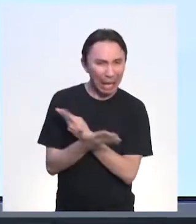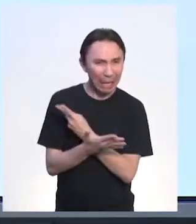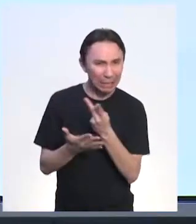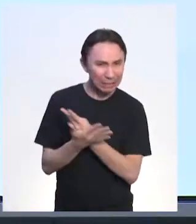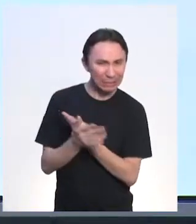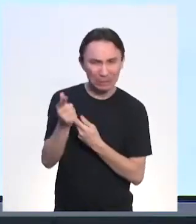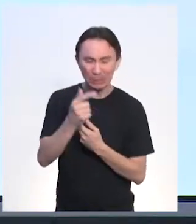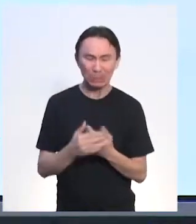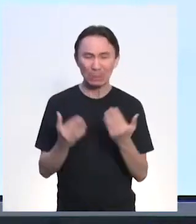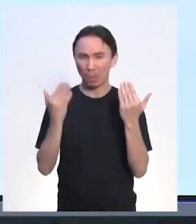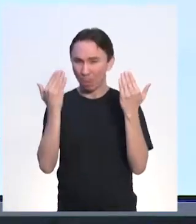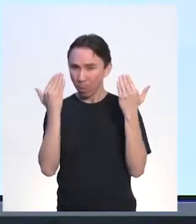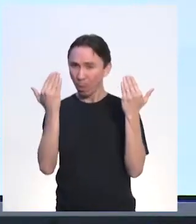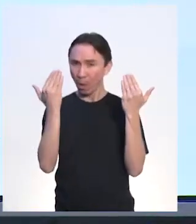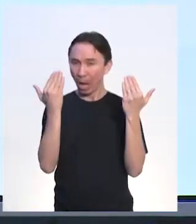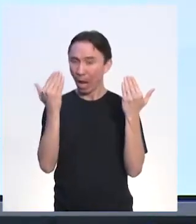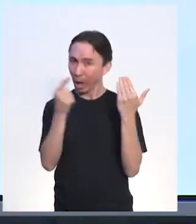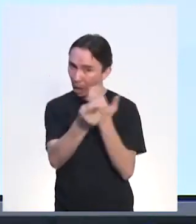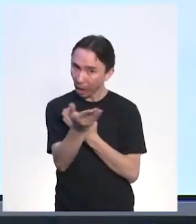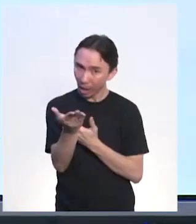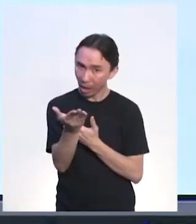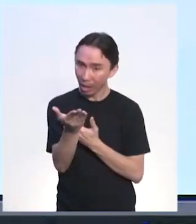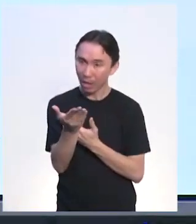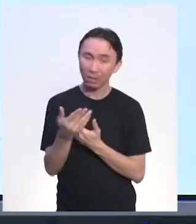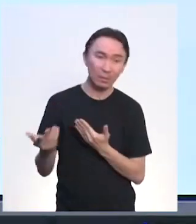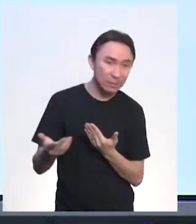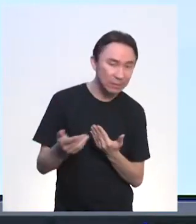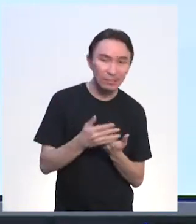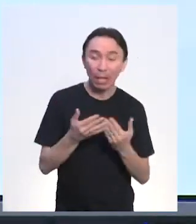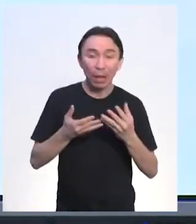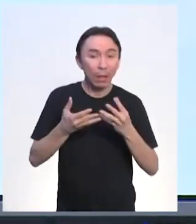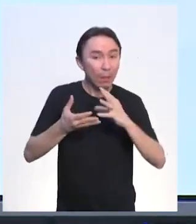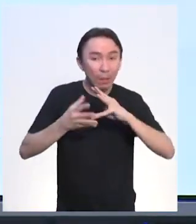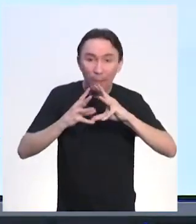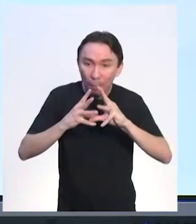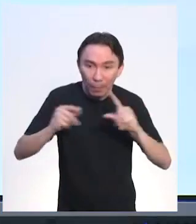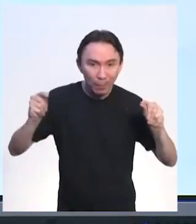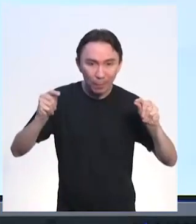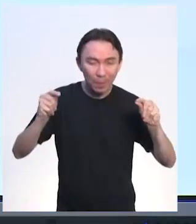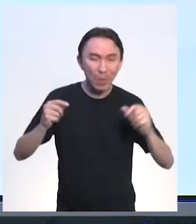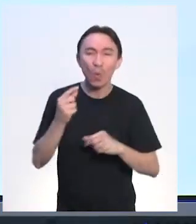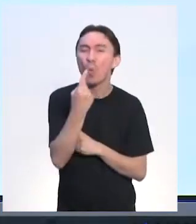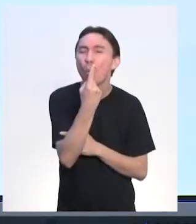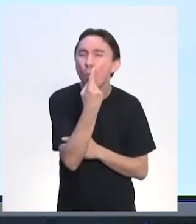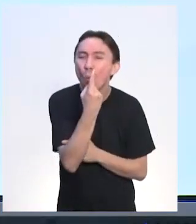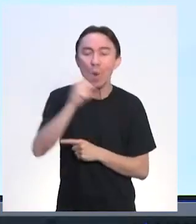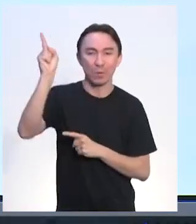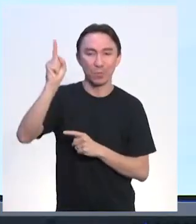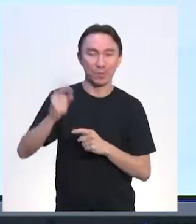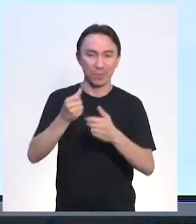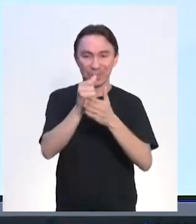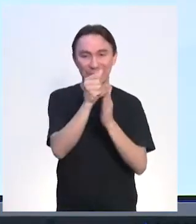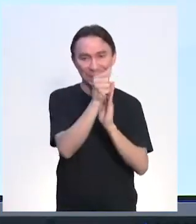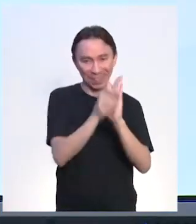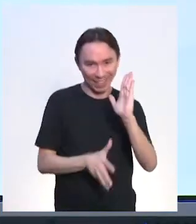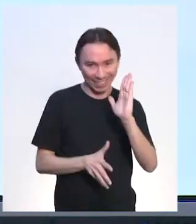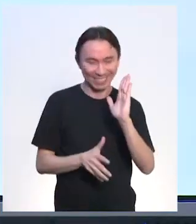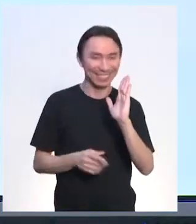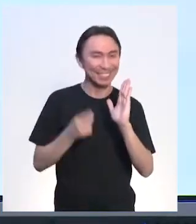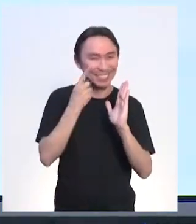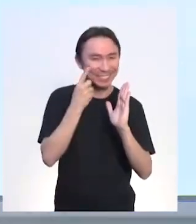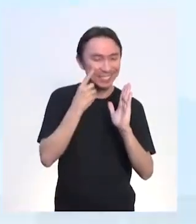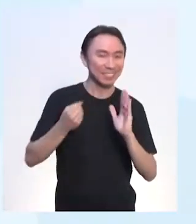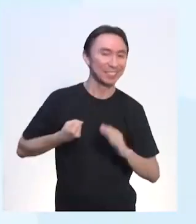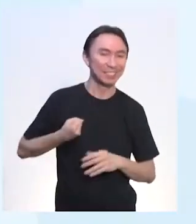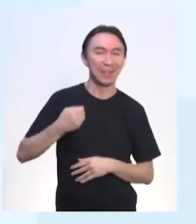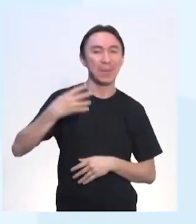com dúvida? Então, para sanar essa dúvida, vai a última atividade para vocês. Vamos lá, pessoal, atividade